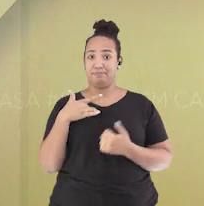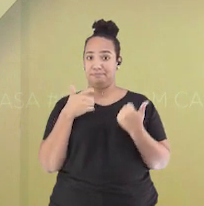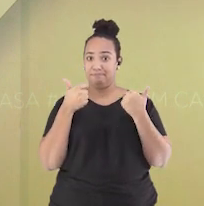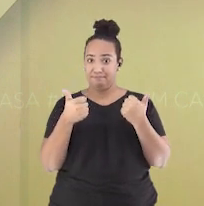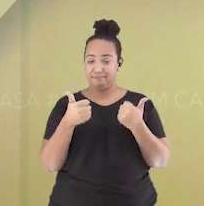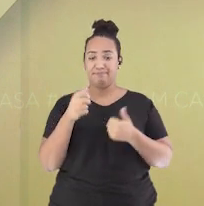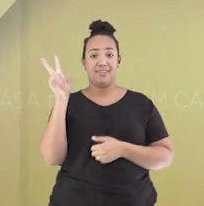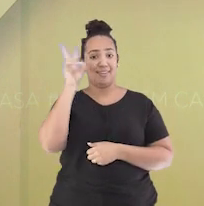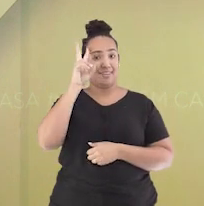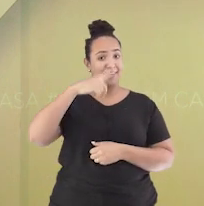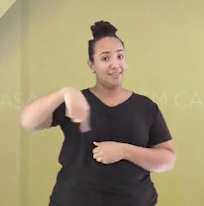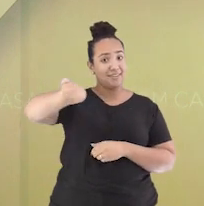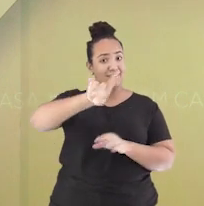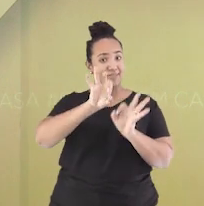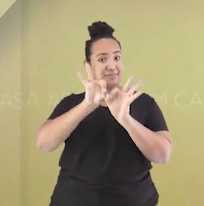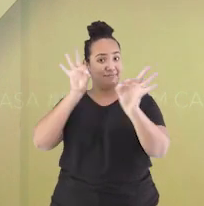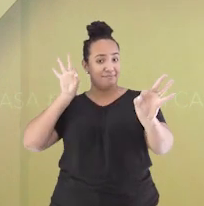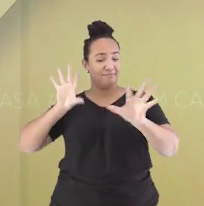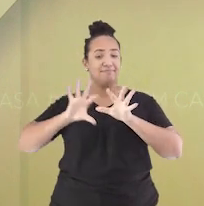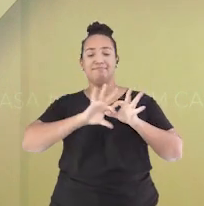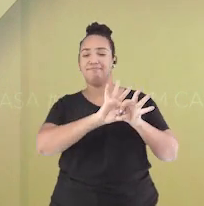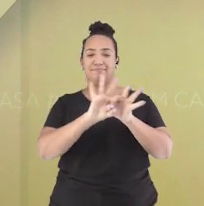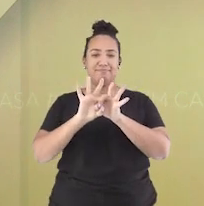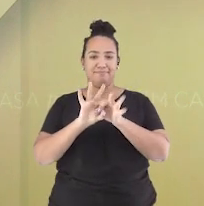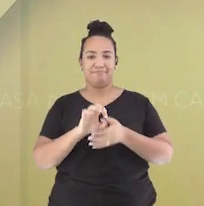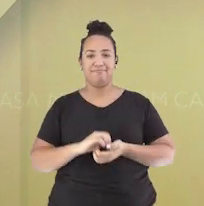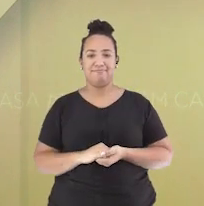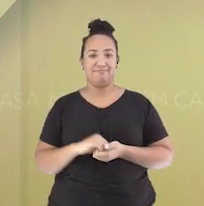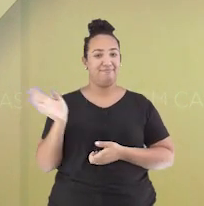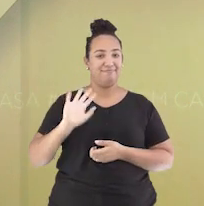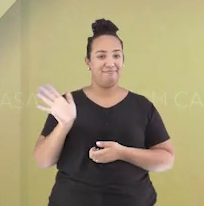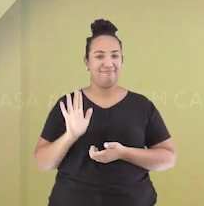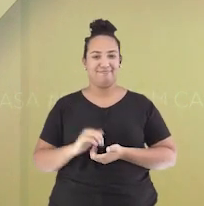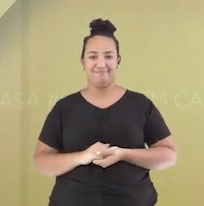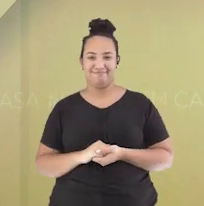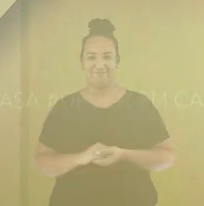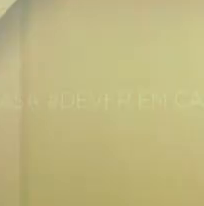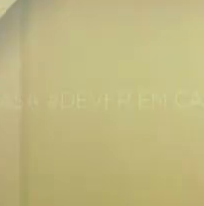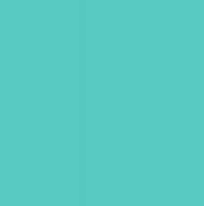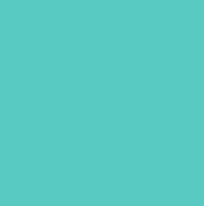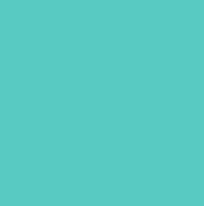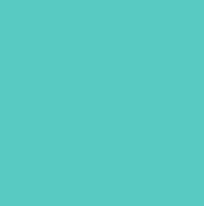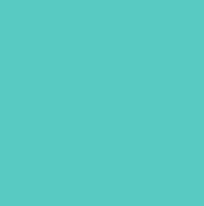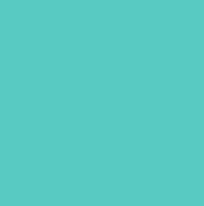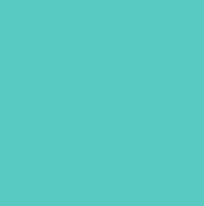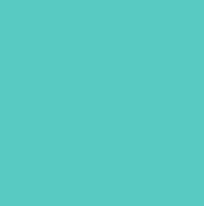bem e se cuidem. E não se esqueçam, mesmo distantes, estamos juntos. Tchau, tchau!